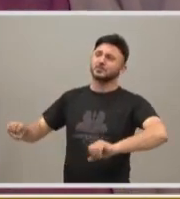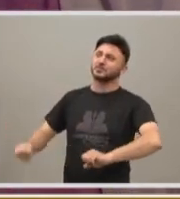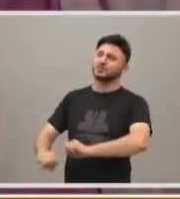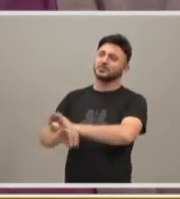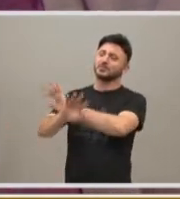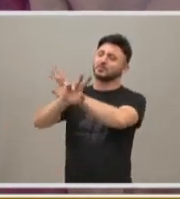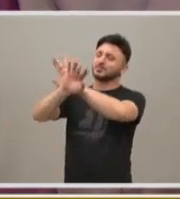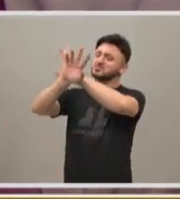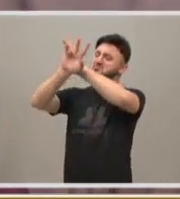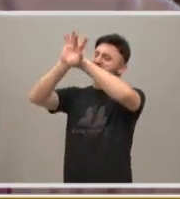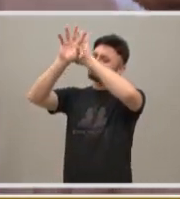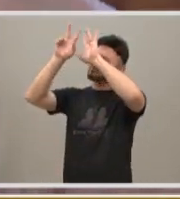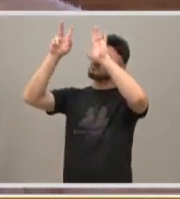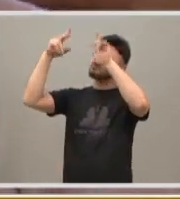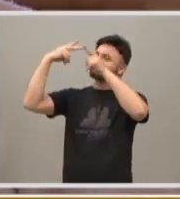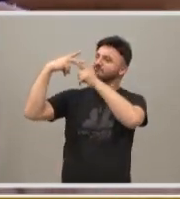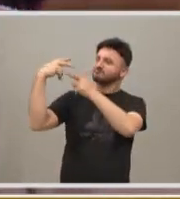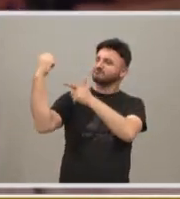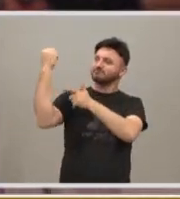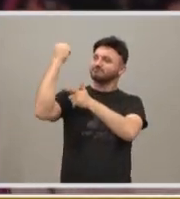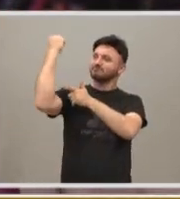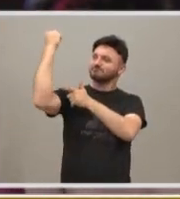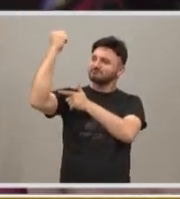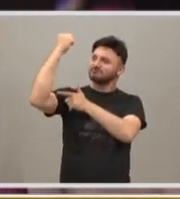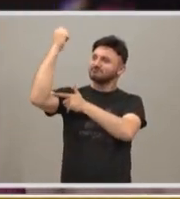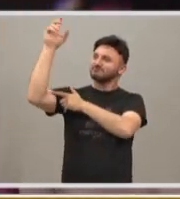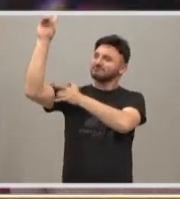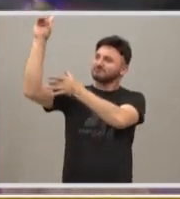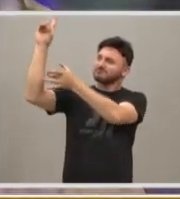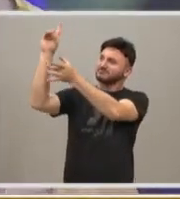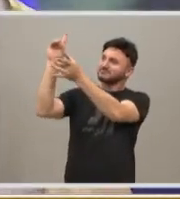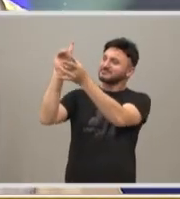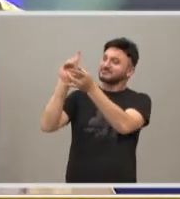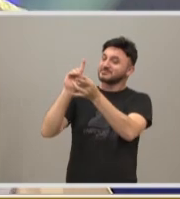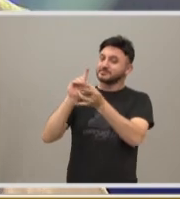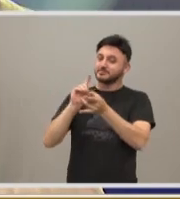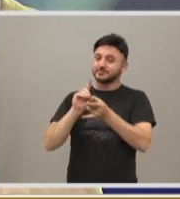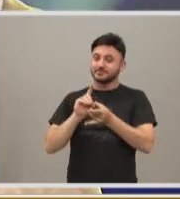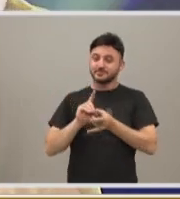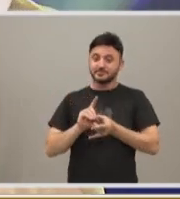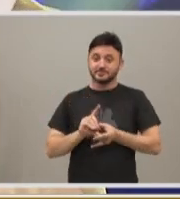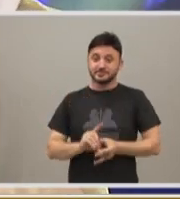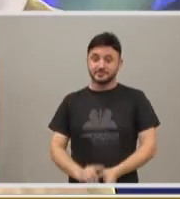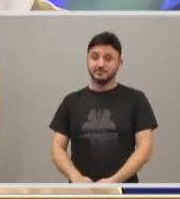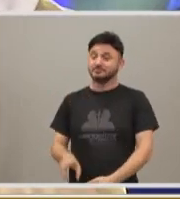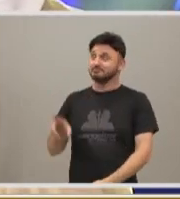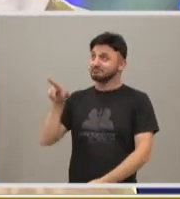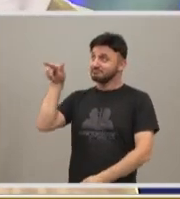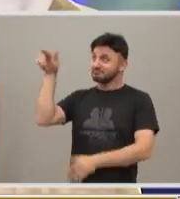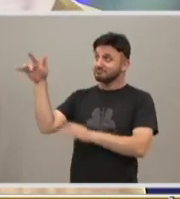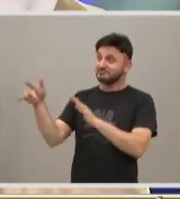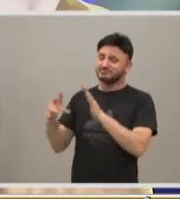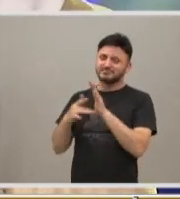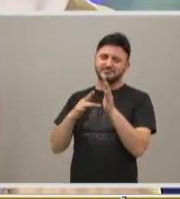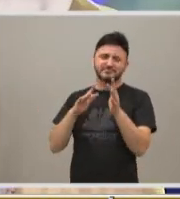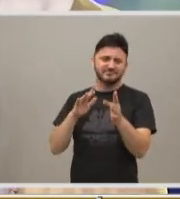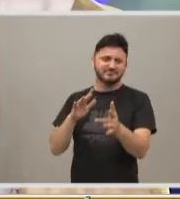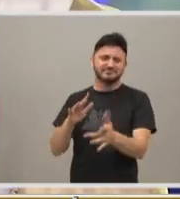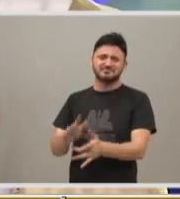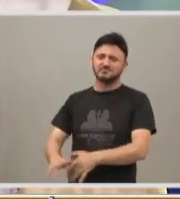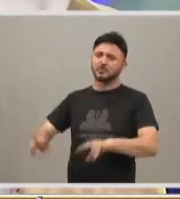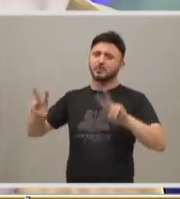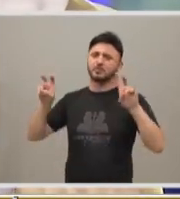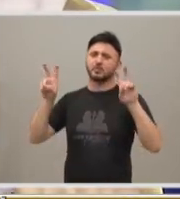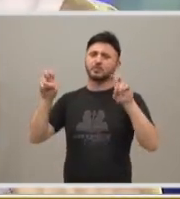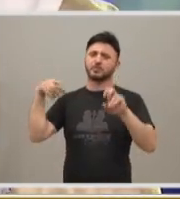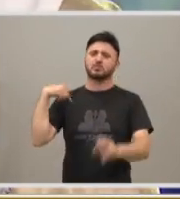glorioso e triunfante Deus conosco está. Ele é o Cristo, é a razão da